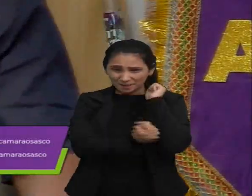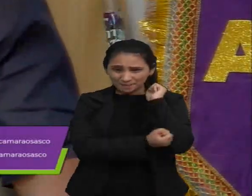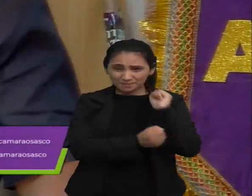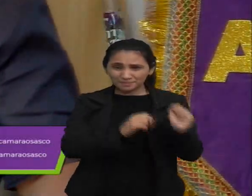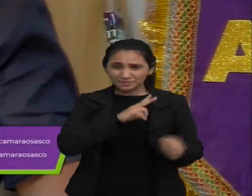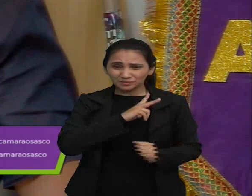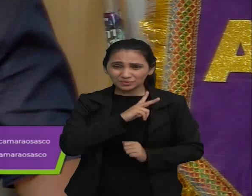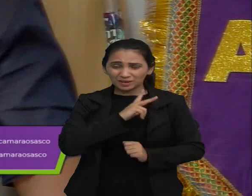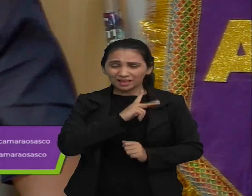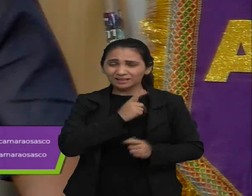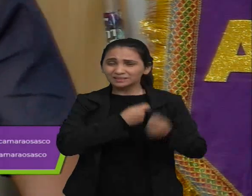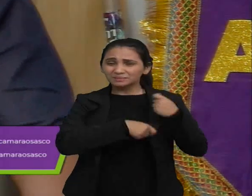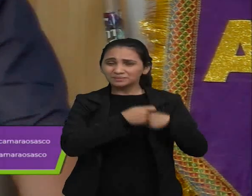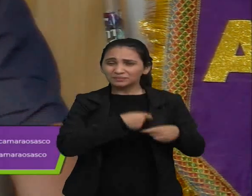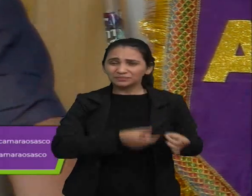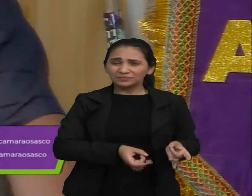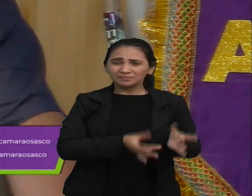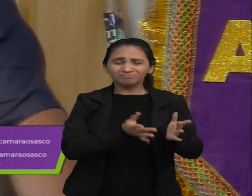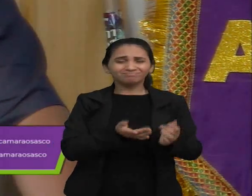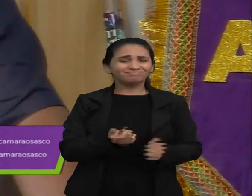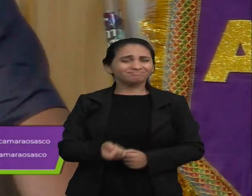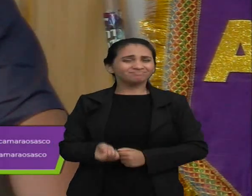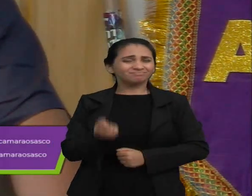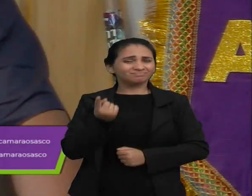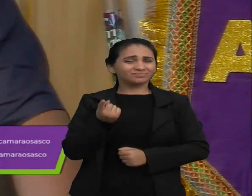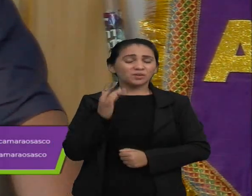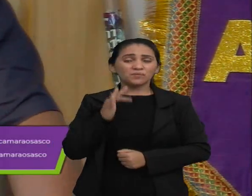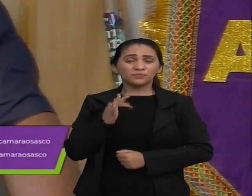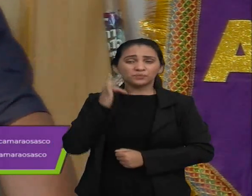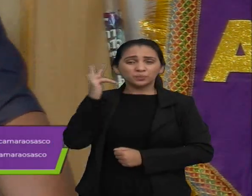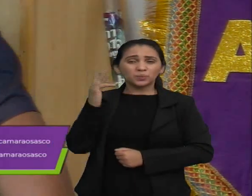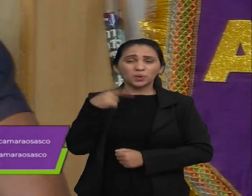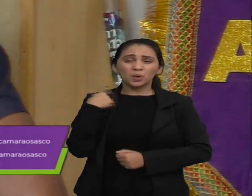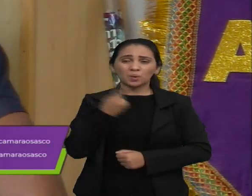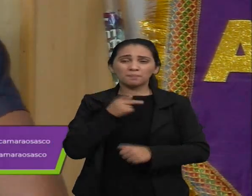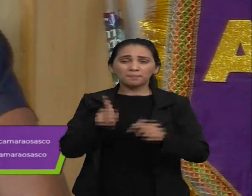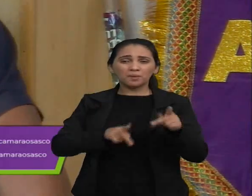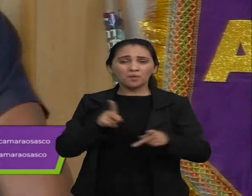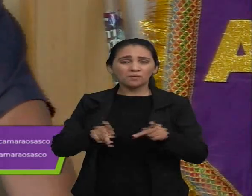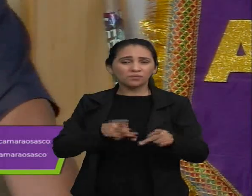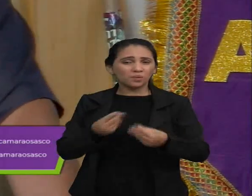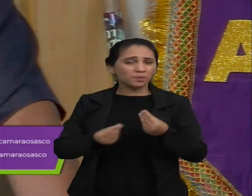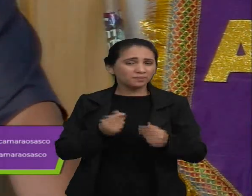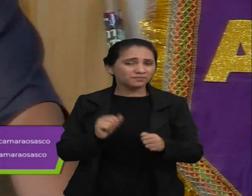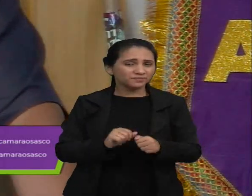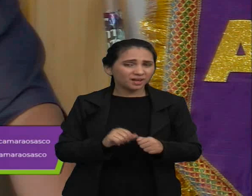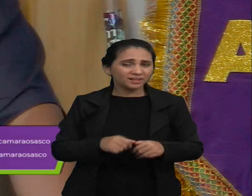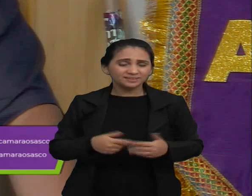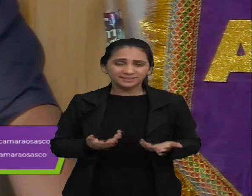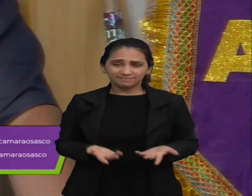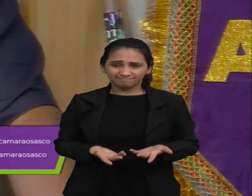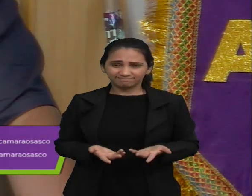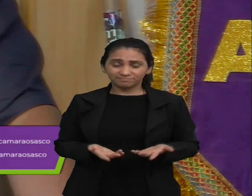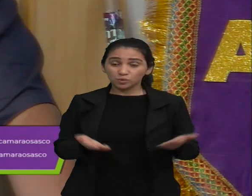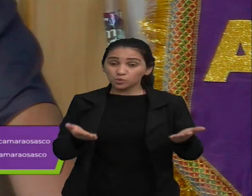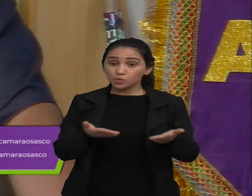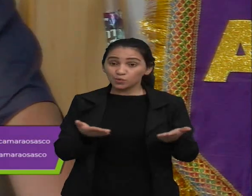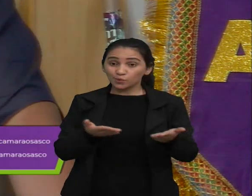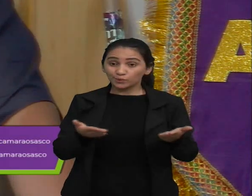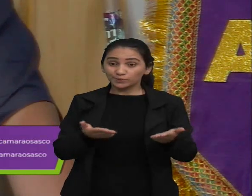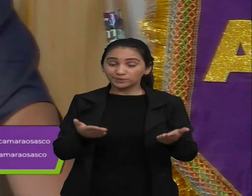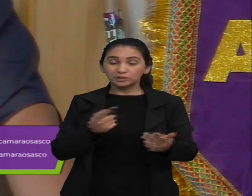não vai acontecer verá o nosso futuro o nosso povo sem dúvida nenhuma hoje